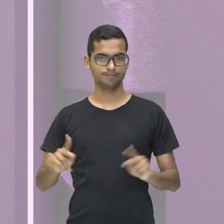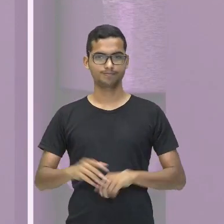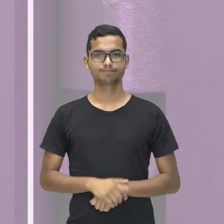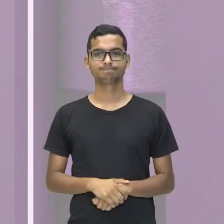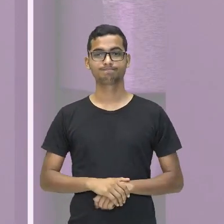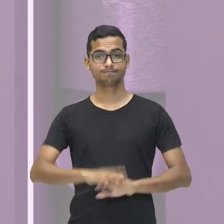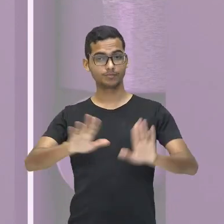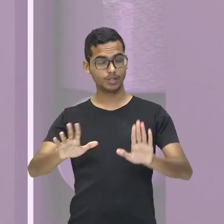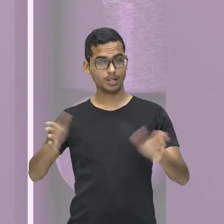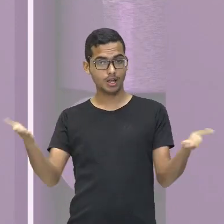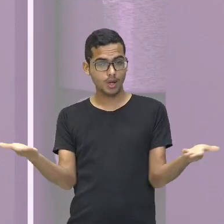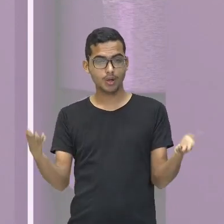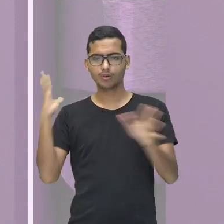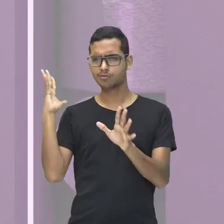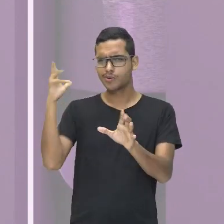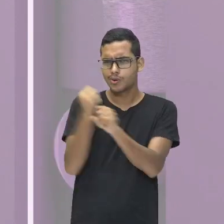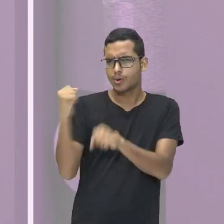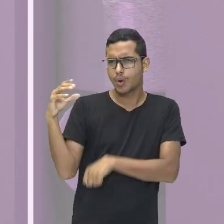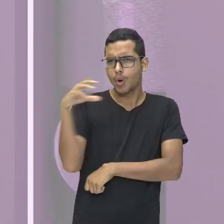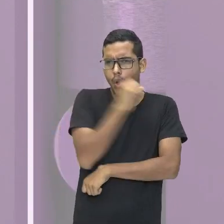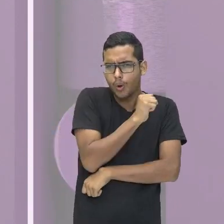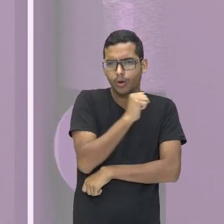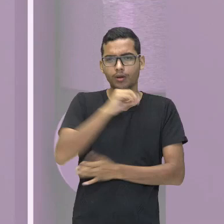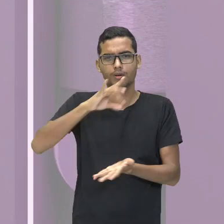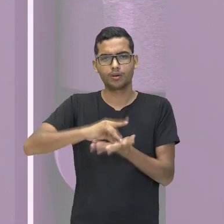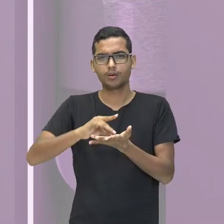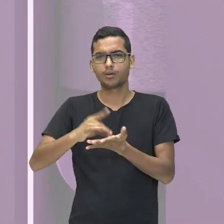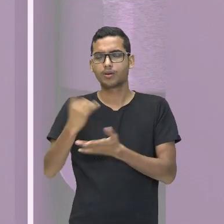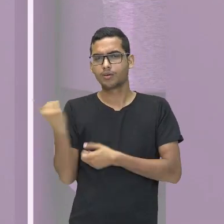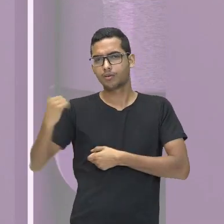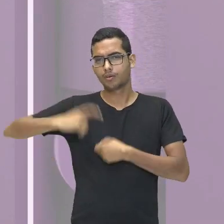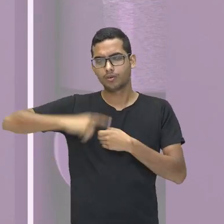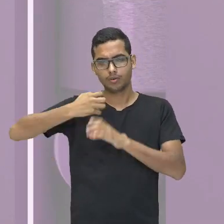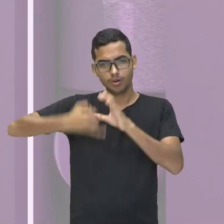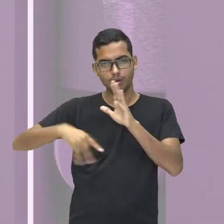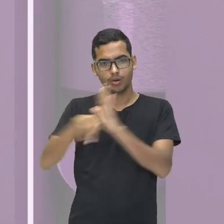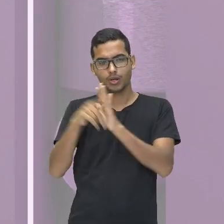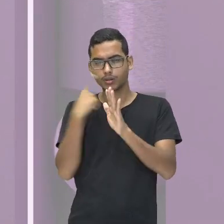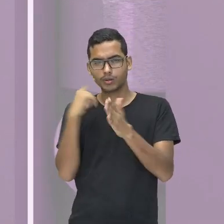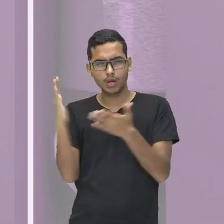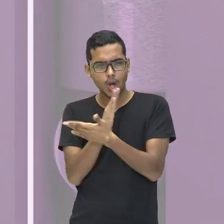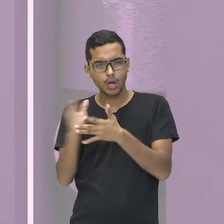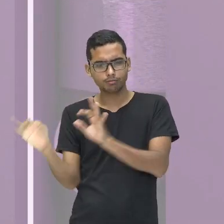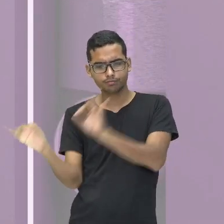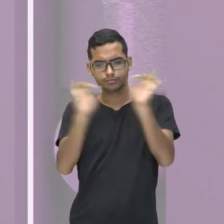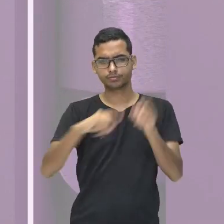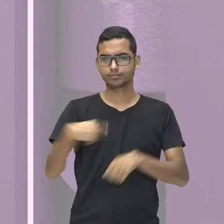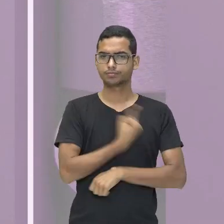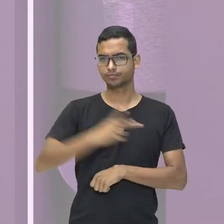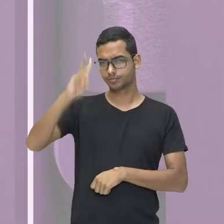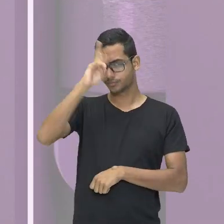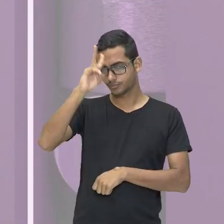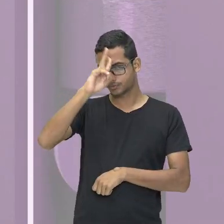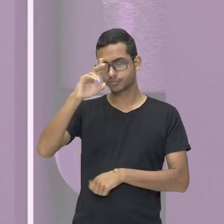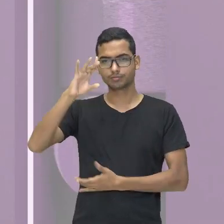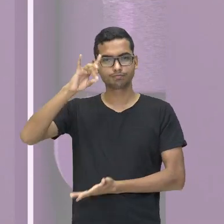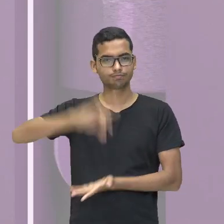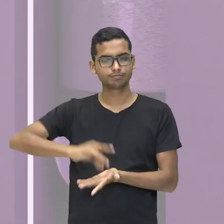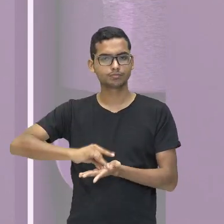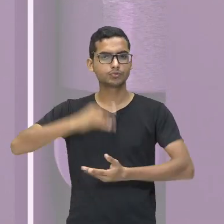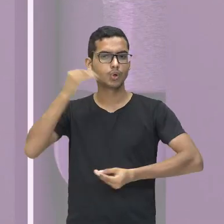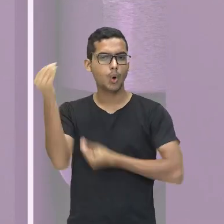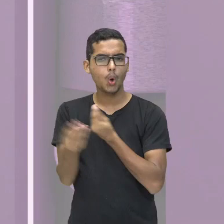enquanto, vamos fazer uma pequena revisão aqui, vamos voltar aqui a algumas cartelas para a gente relembrar, né, o que foi feito aqui para